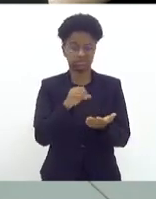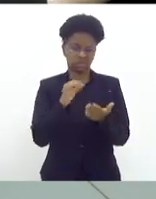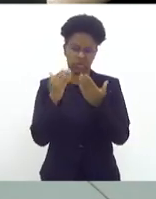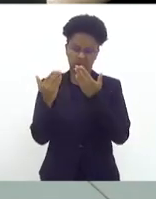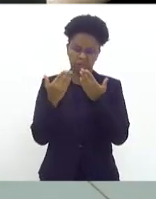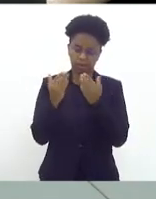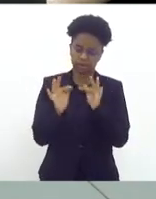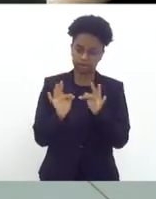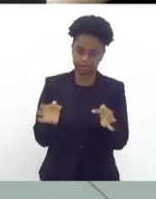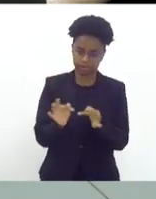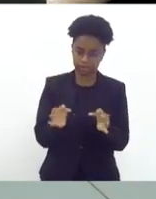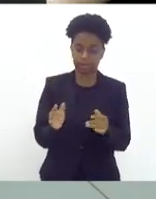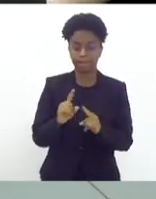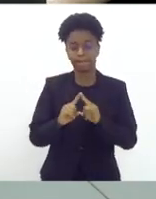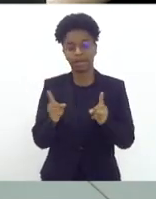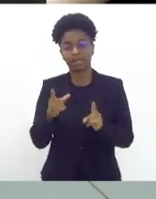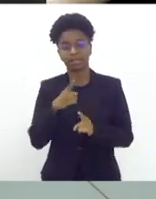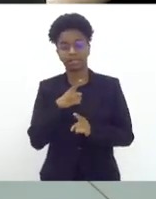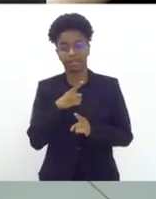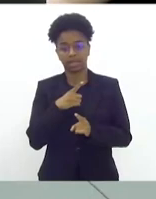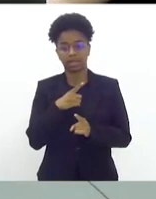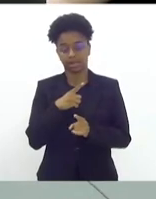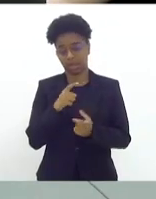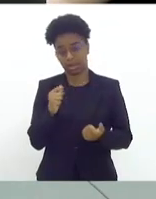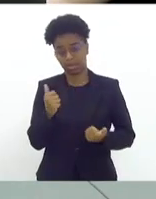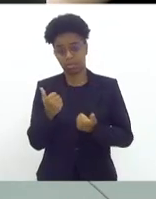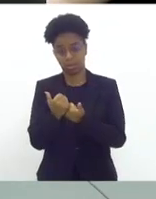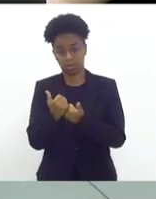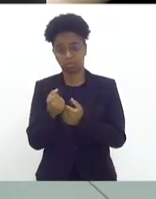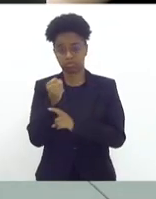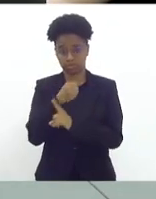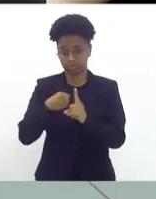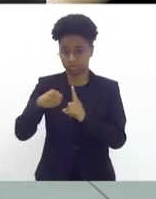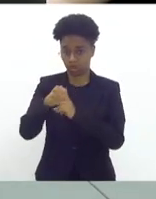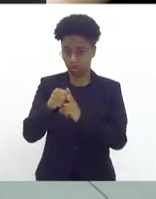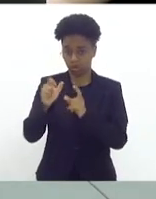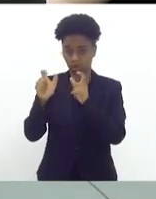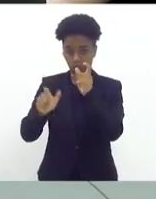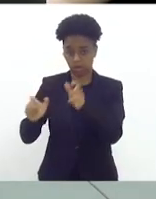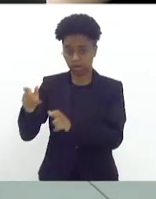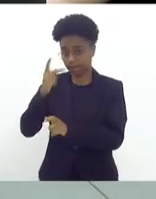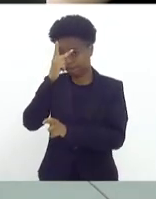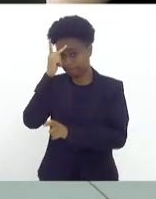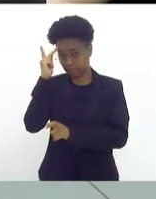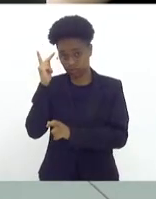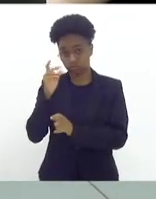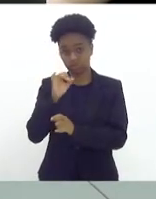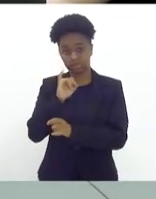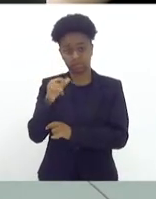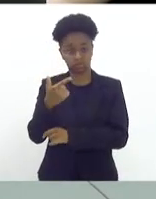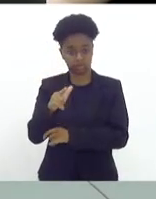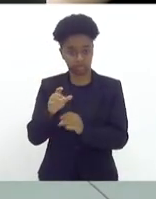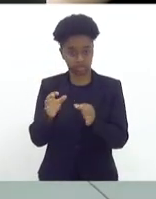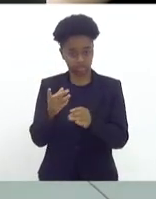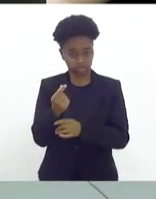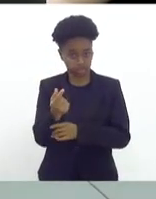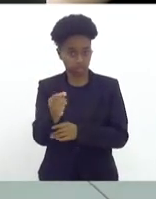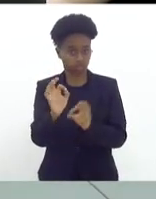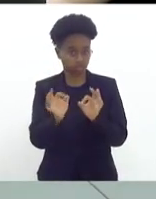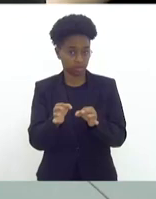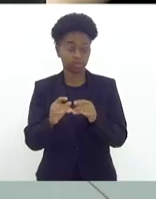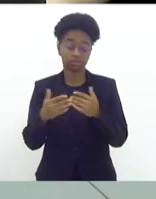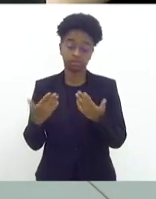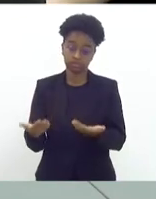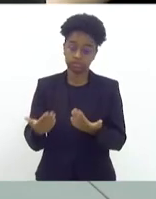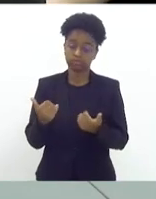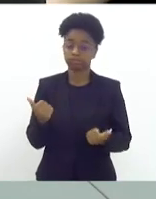nós temos aí os benefícios socioassistenciais às pessoas que são carentes. E esses